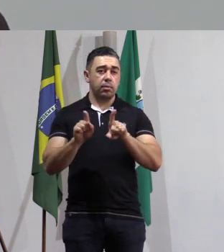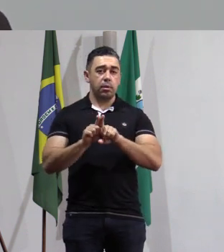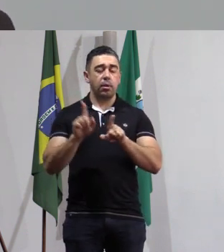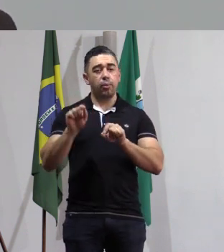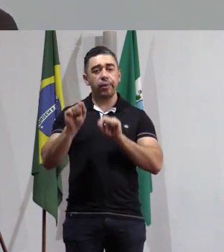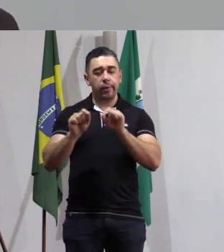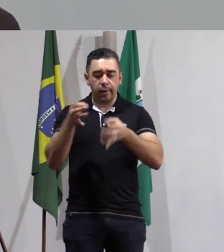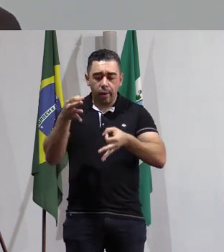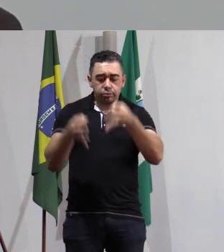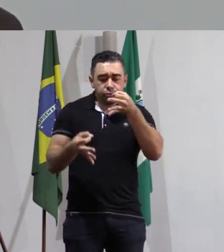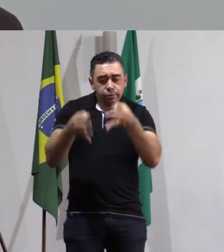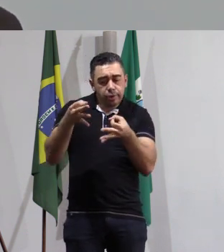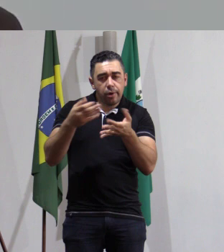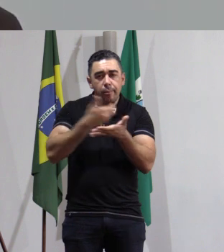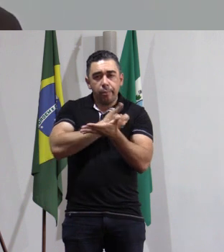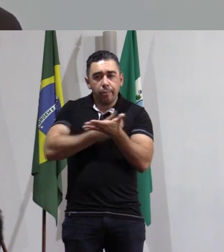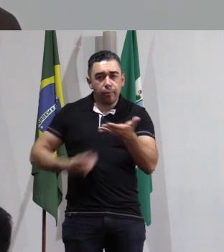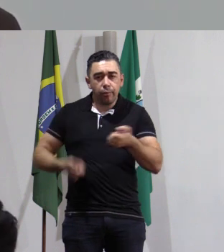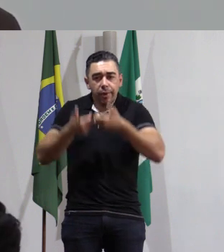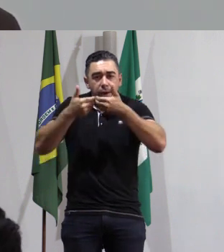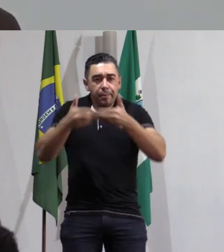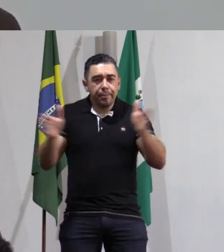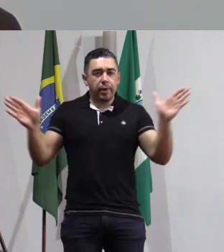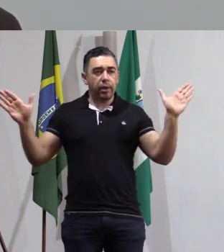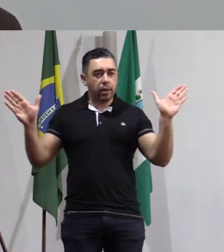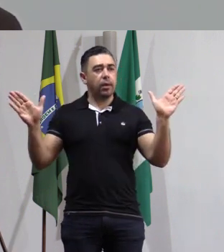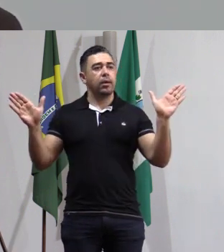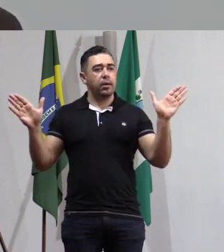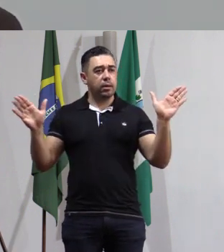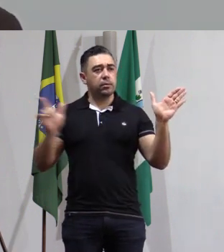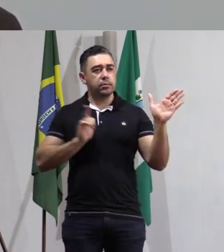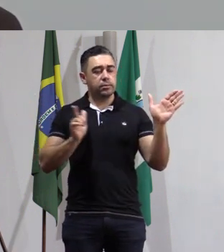pública, é a possibilidade de